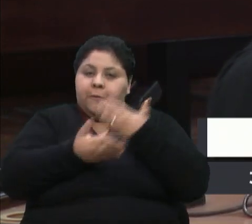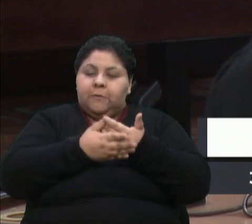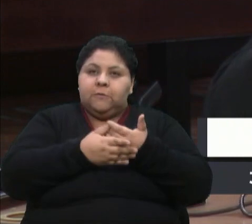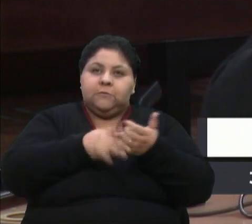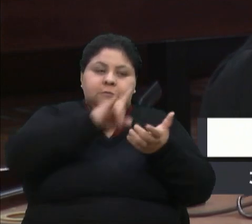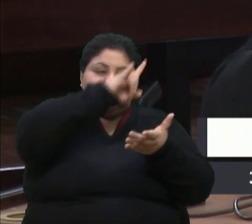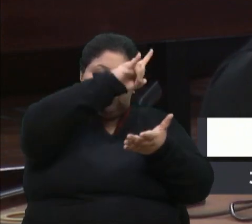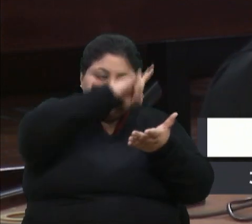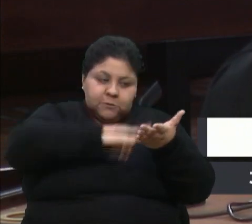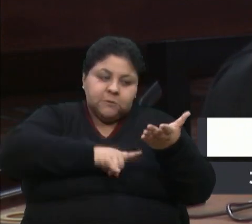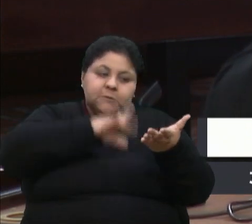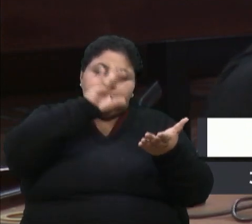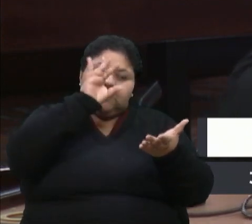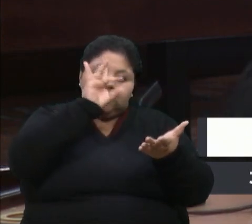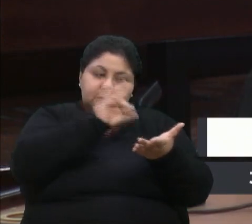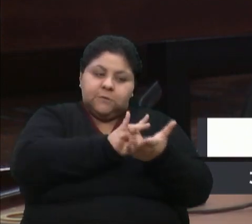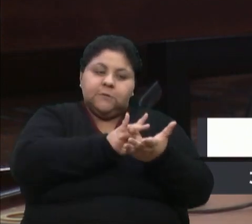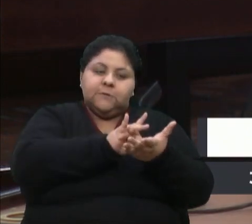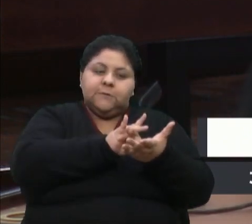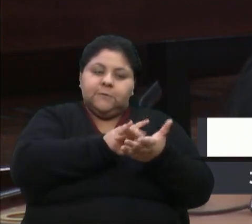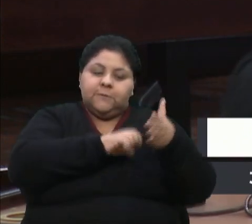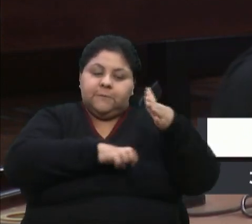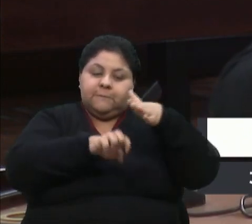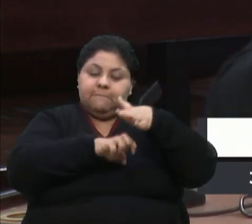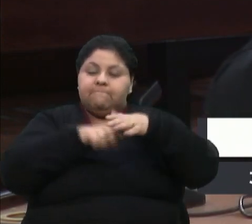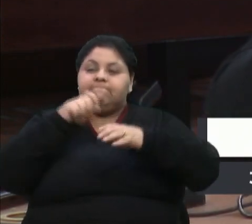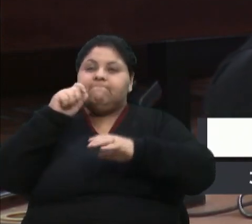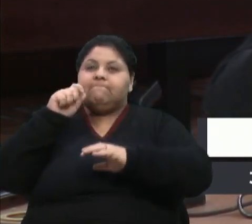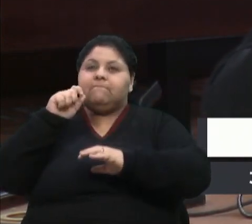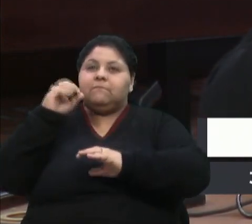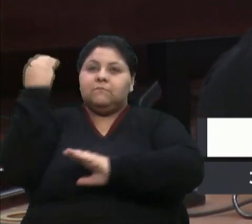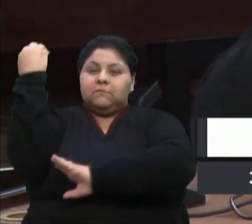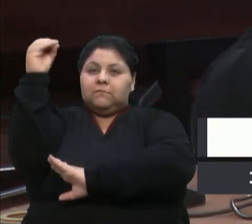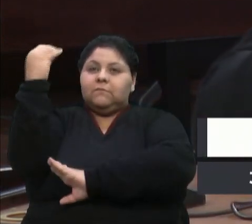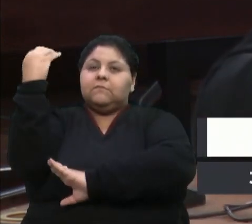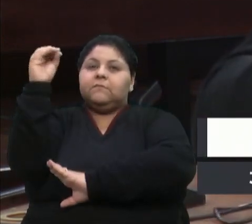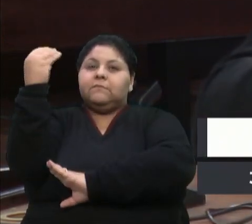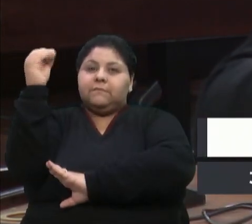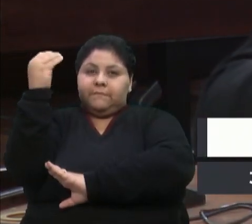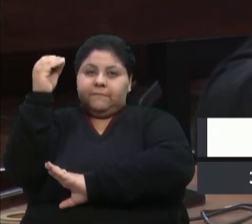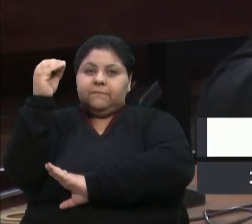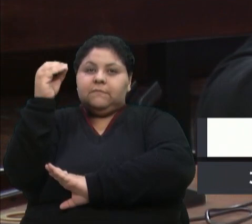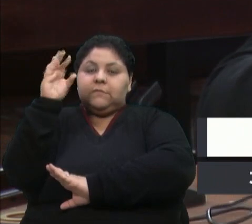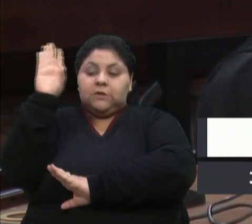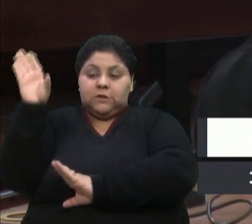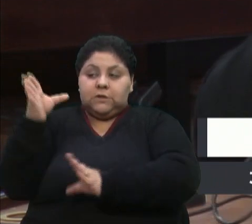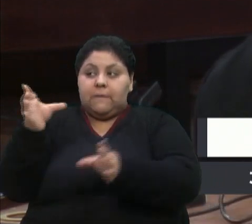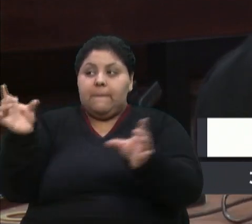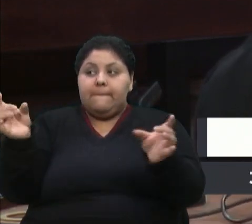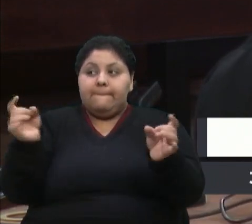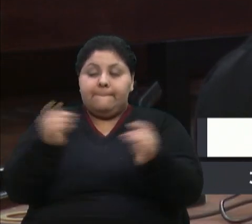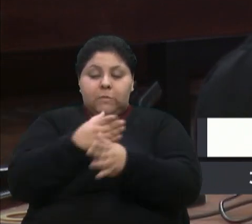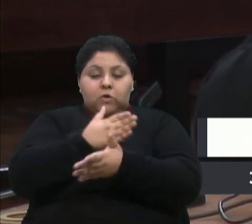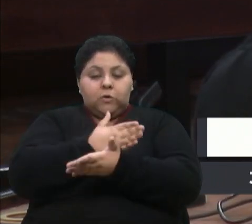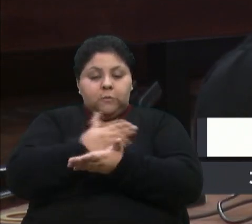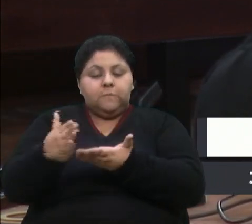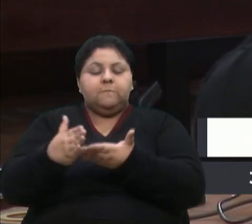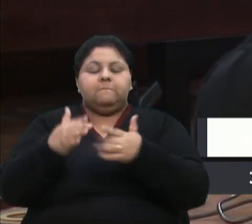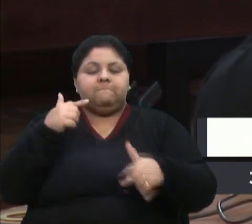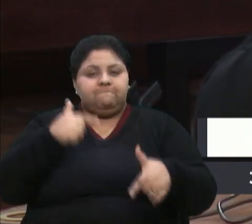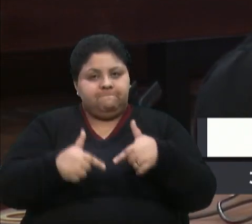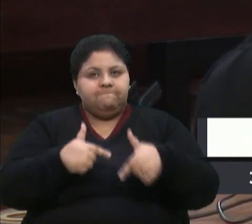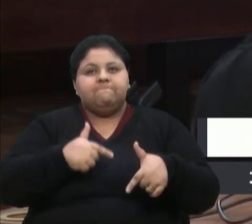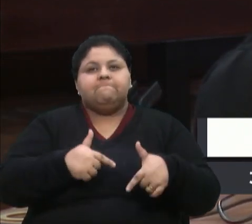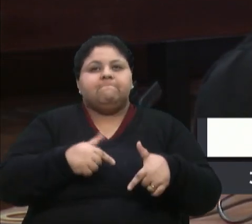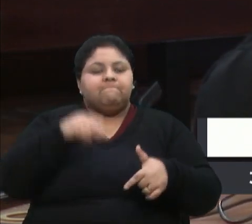dessa empresa aí de Porto Alegre, que está apta em pegar, porque ainda falta 30 dias para eles fazer análise e contrato